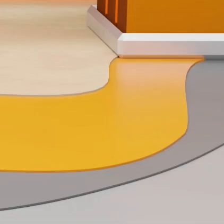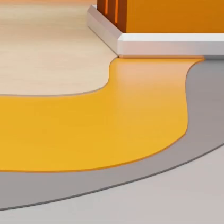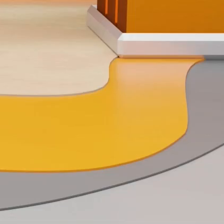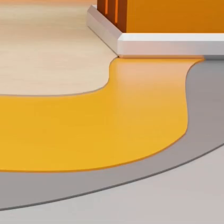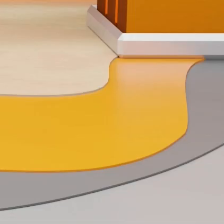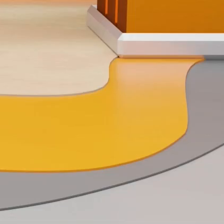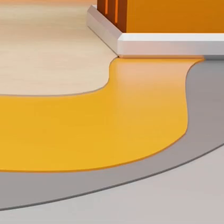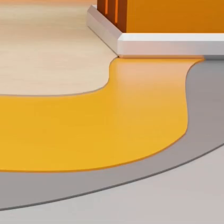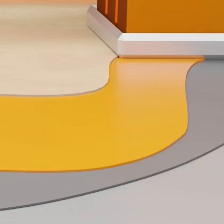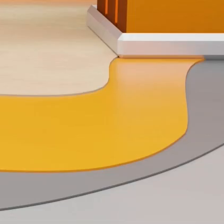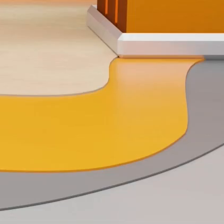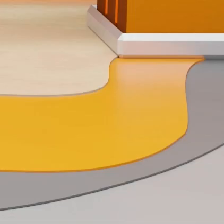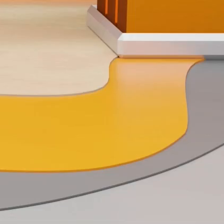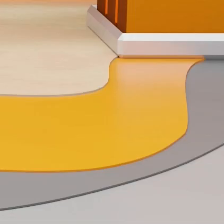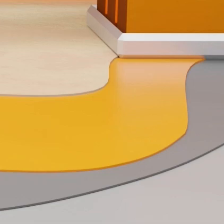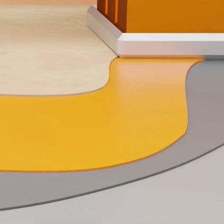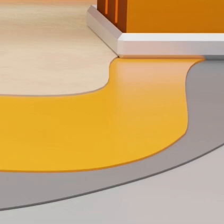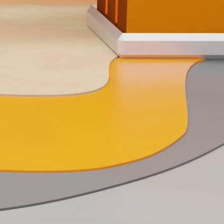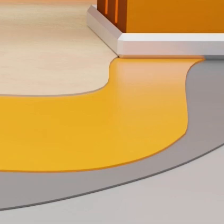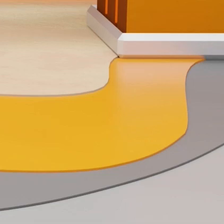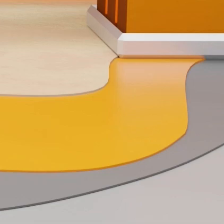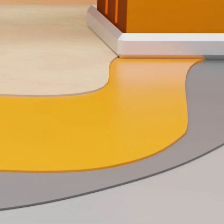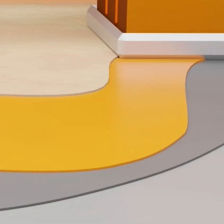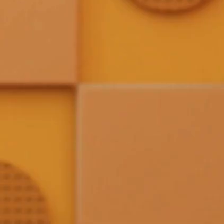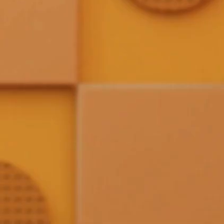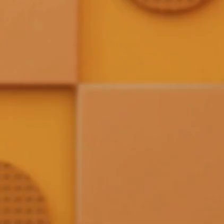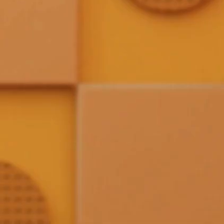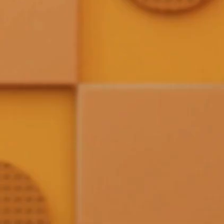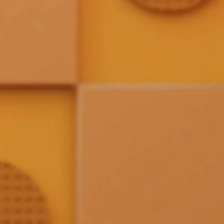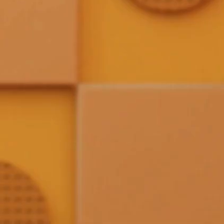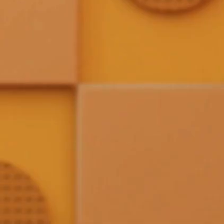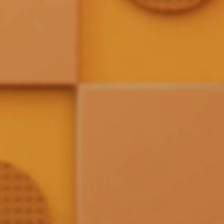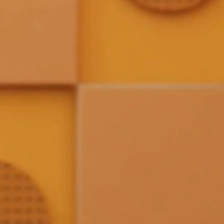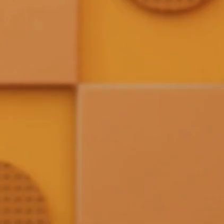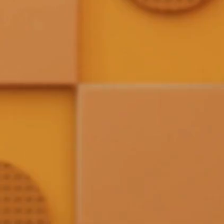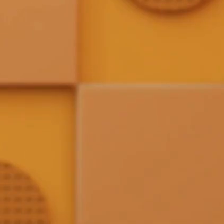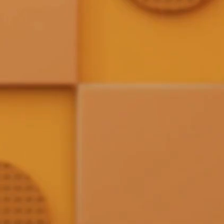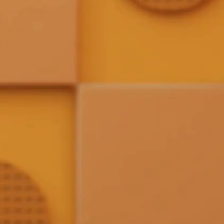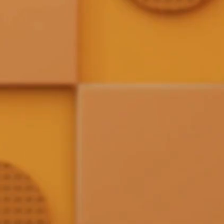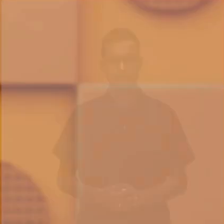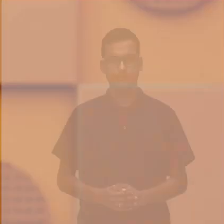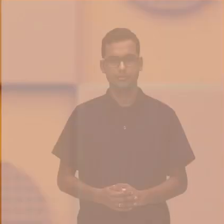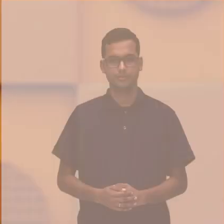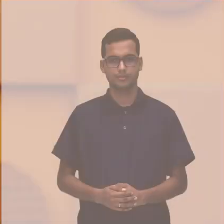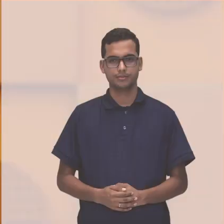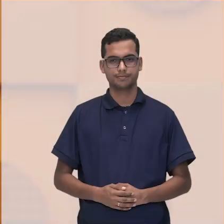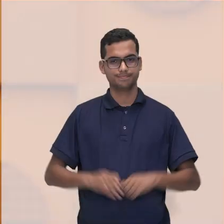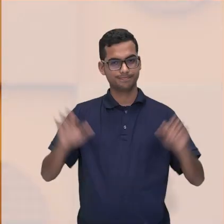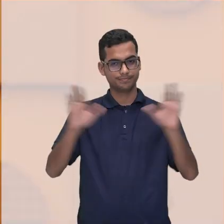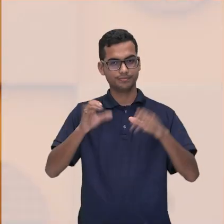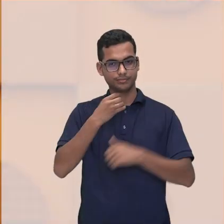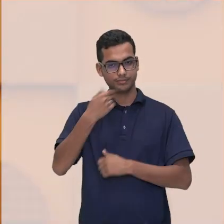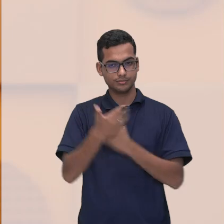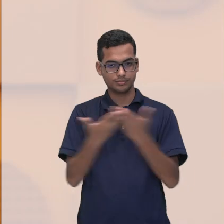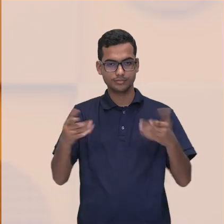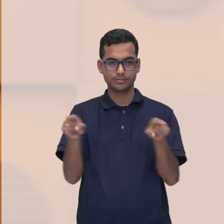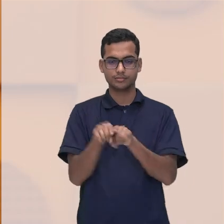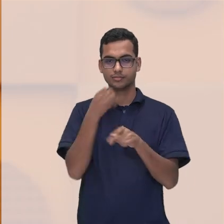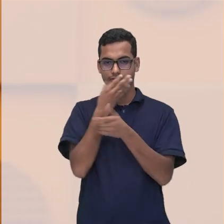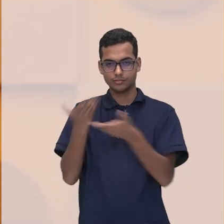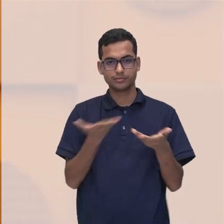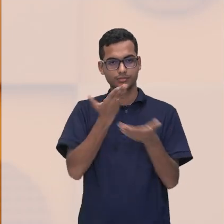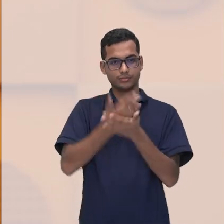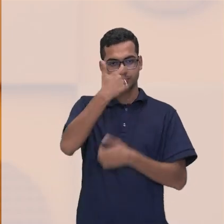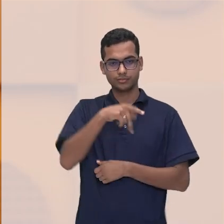Olá, tudo bem com vocês? Sejam todos bem-vindos. Sou a professora Andresa Xavier, professora do componente de